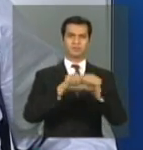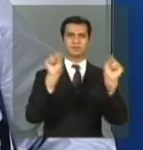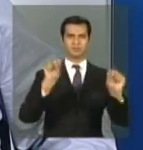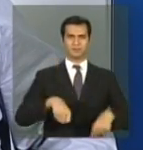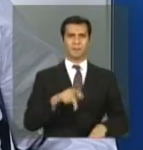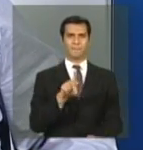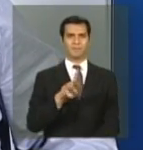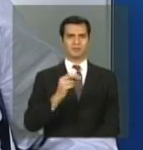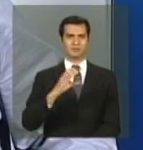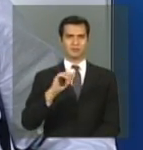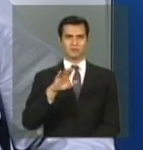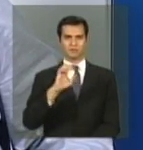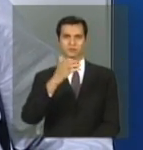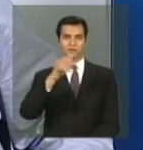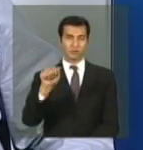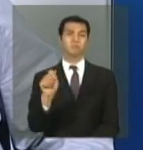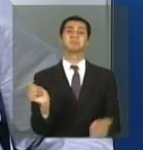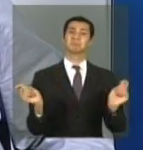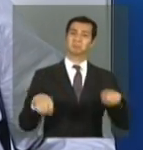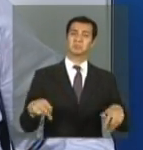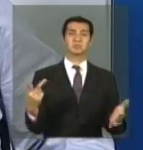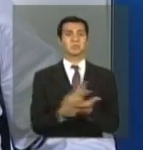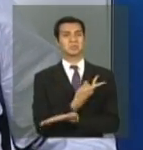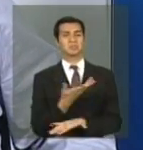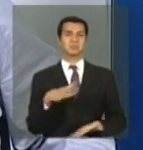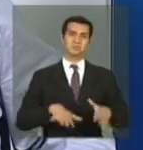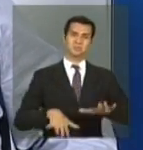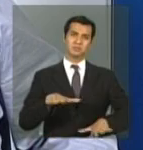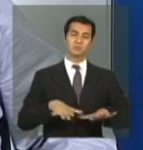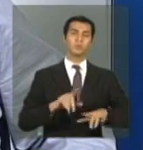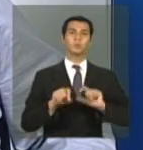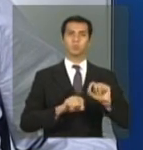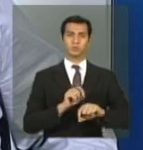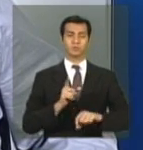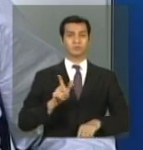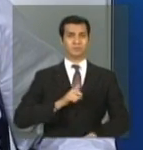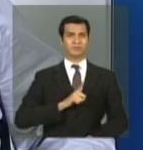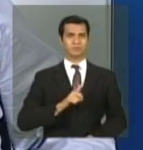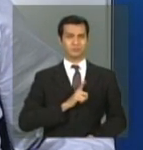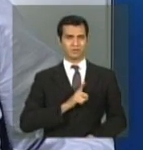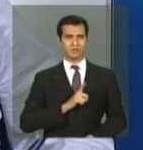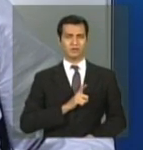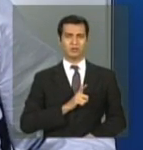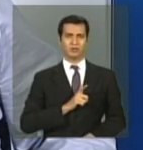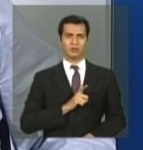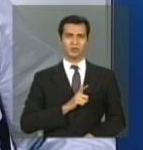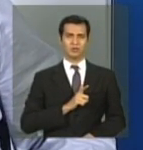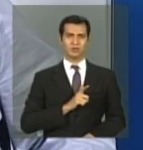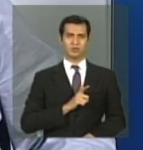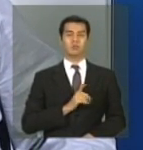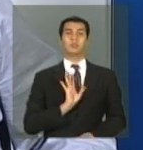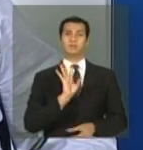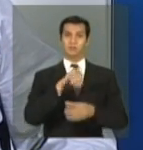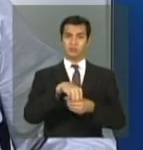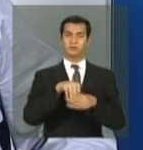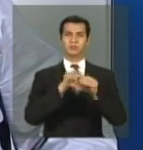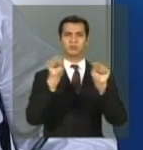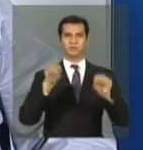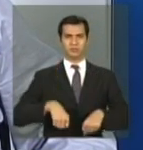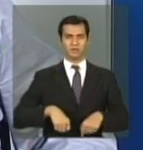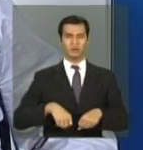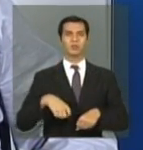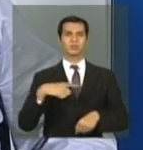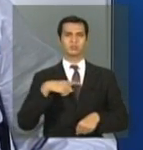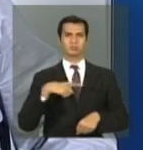prevendo que essa situação concreta, né, existe, então nós temos um conjunto dentro do sistema que nós